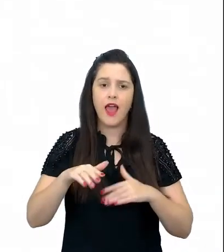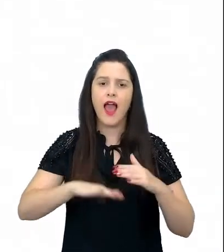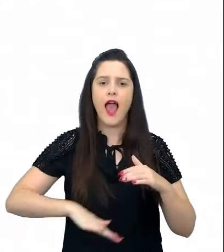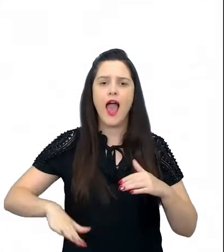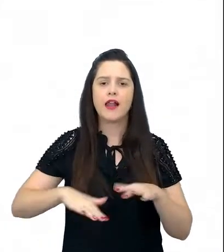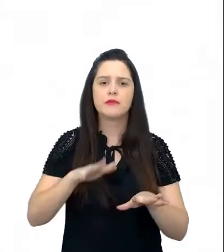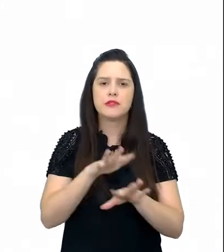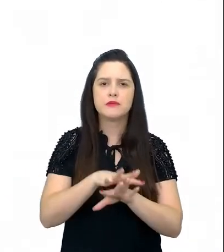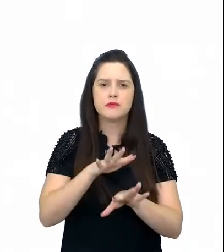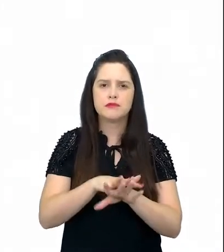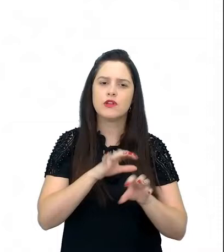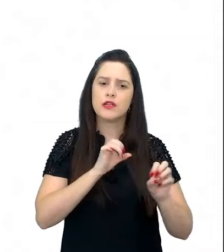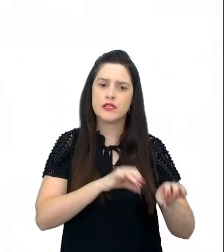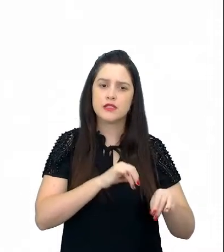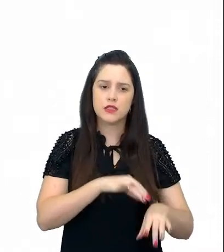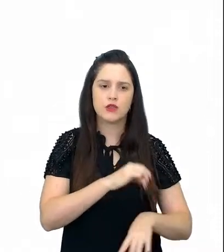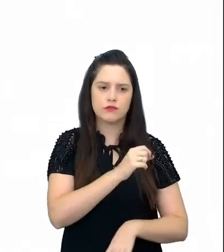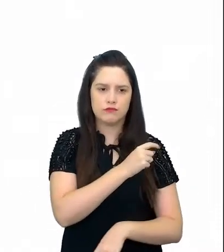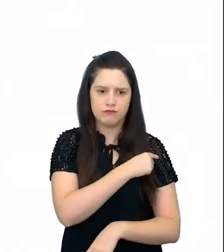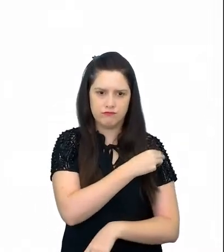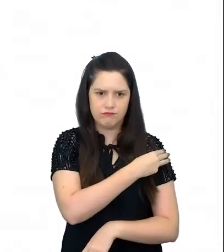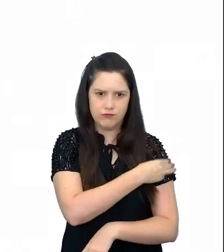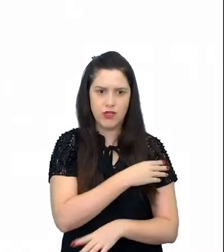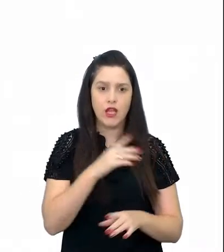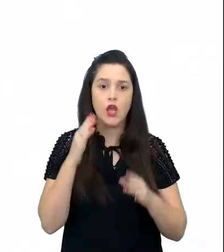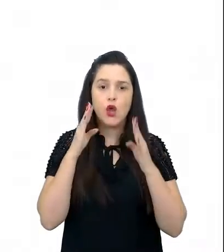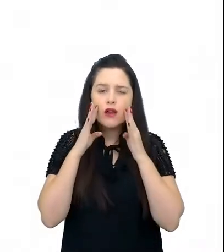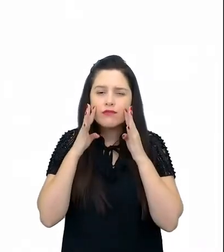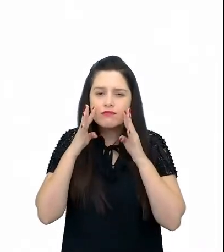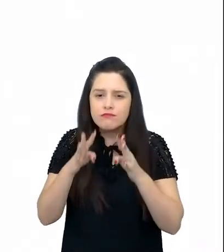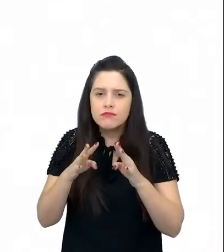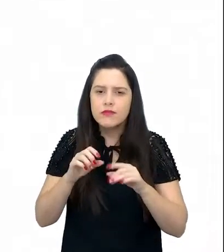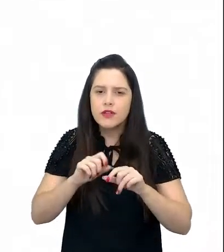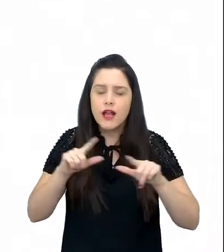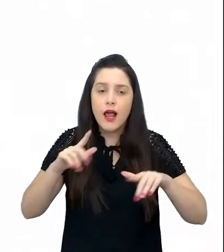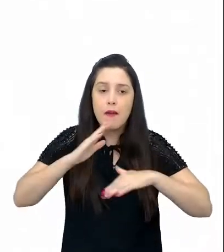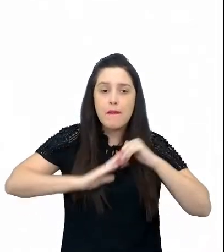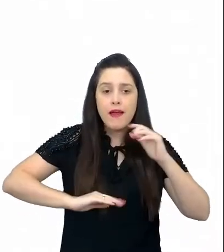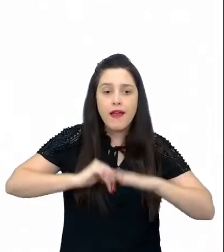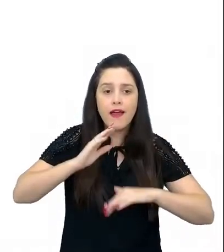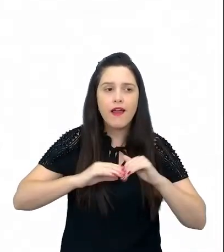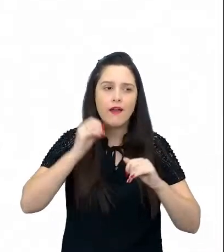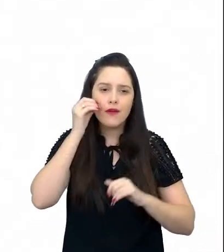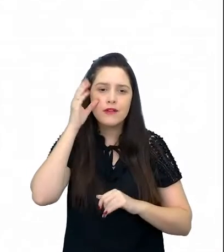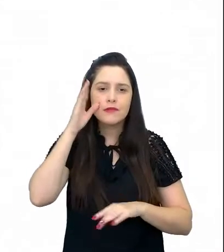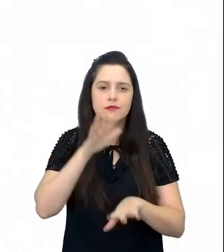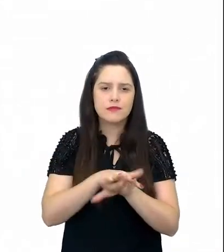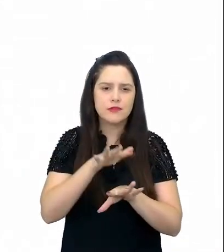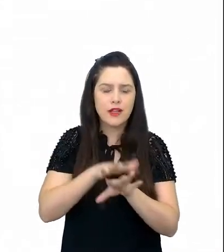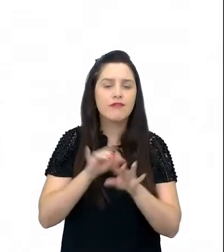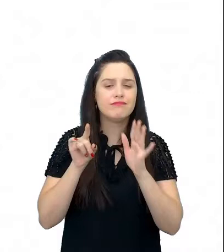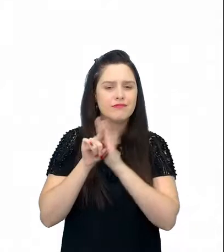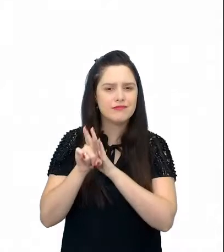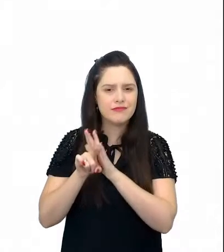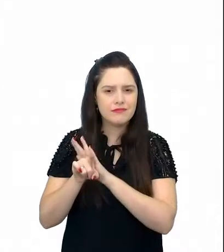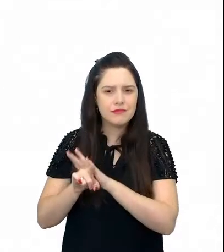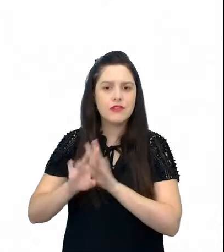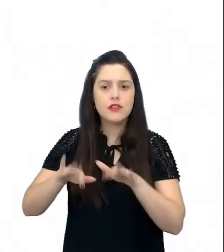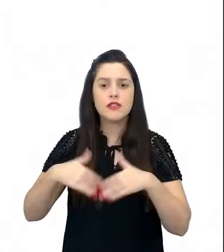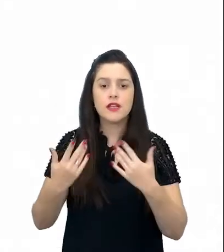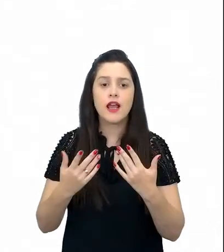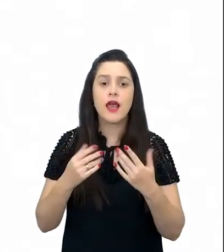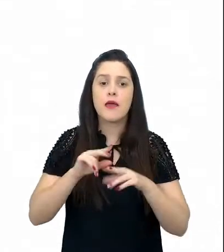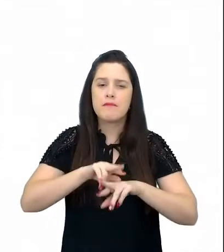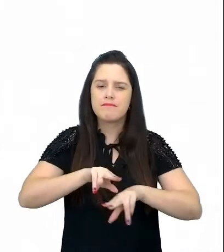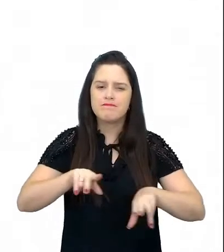de matemática no ensino fundamental concentra-se na aplicação da prática do conhecimento matemático na investigação, nas